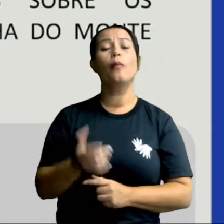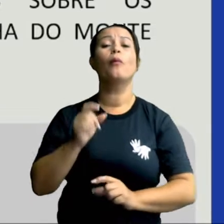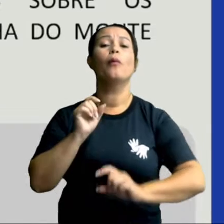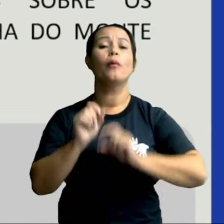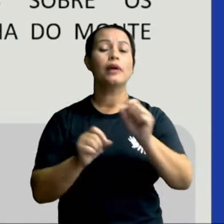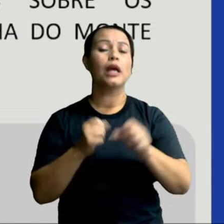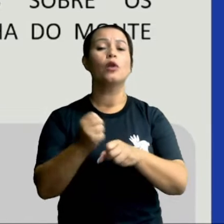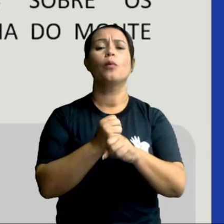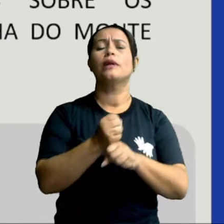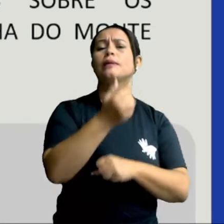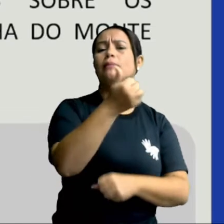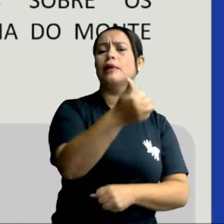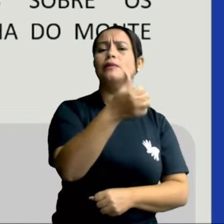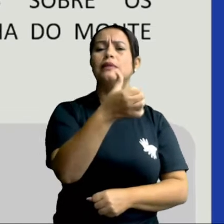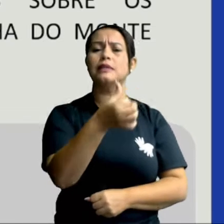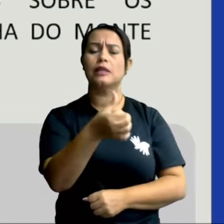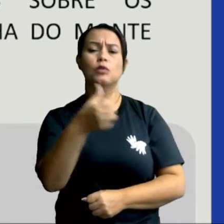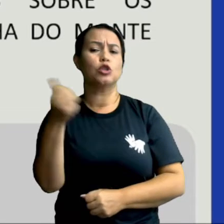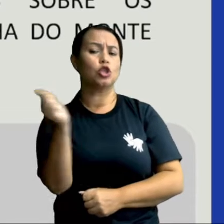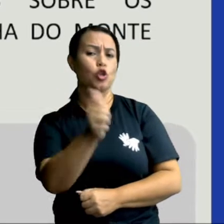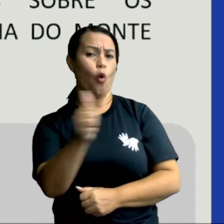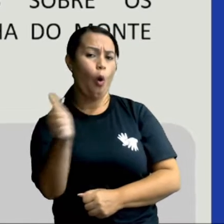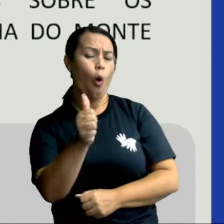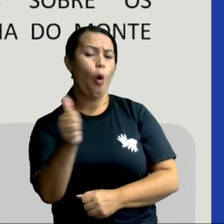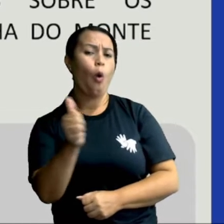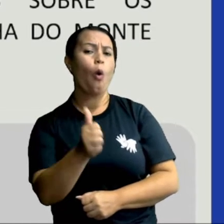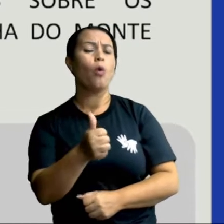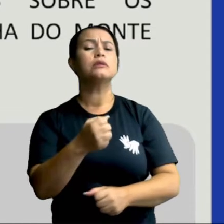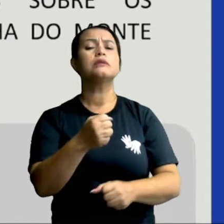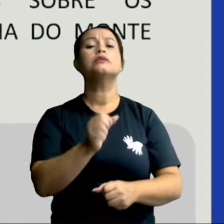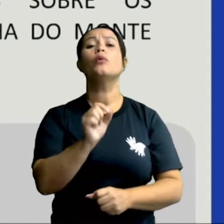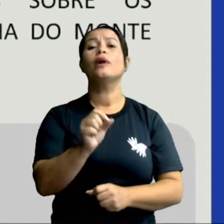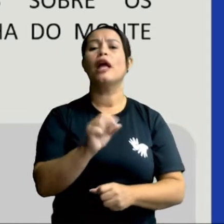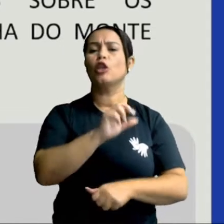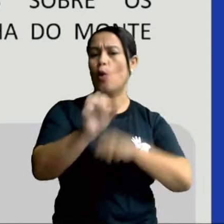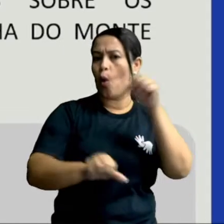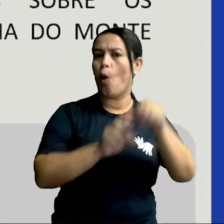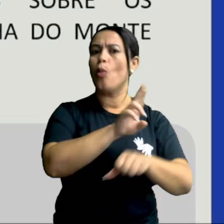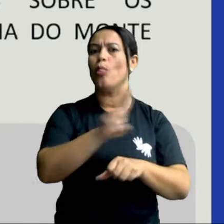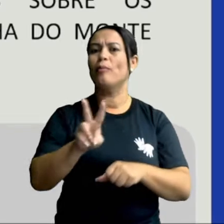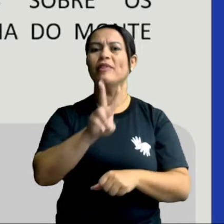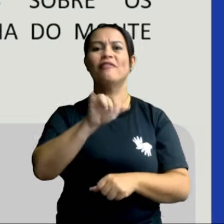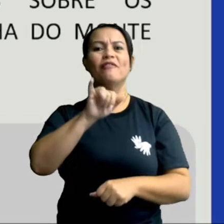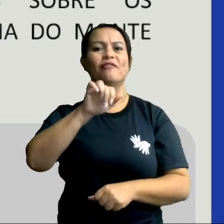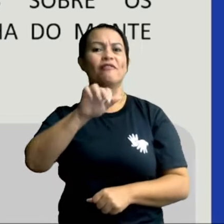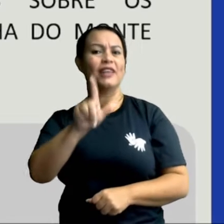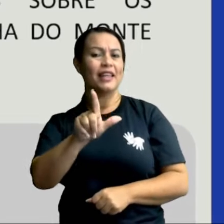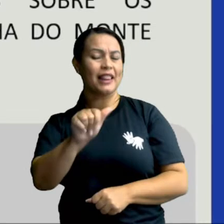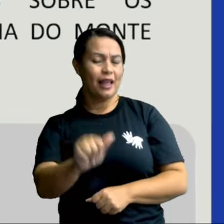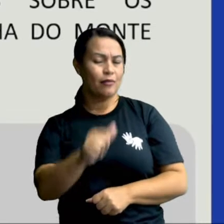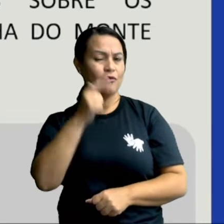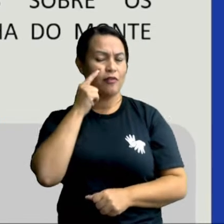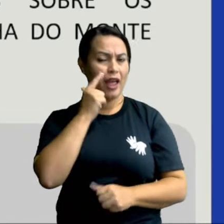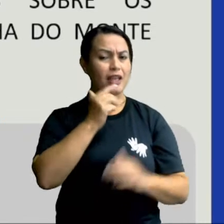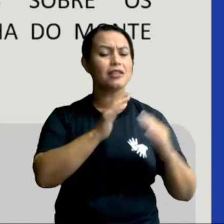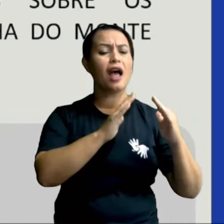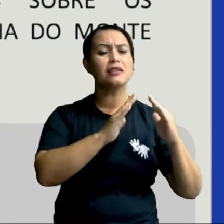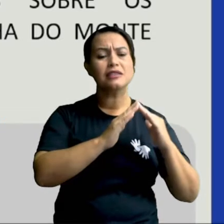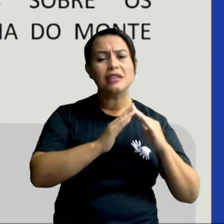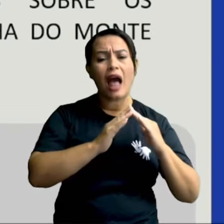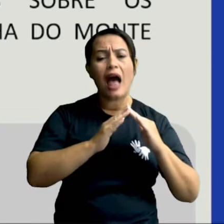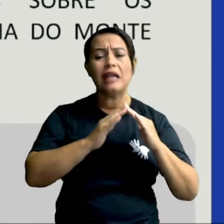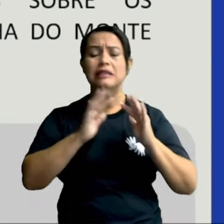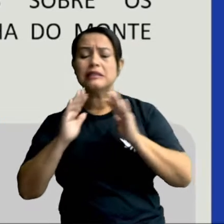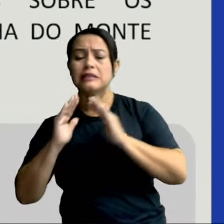Em 1611, foi elevada à categoria de vila. Então, vocês podem perceber que são passos